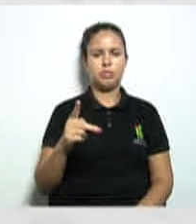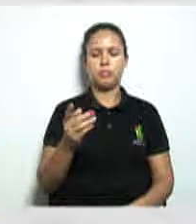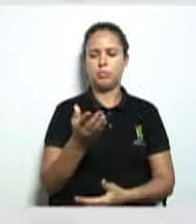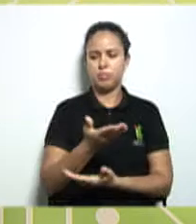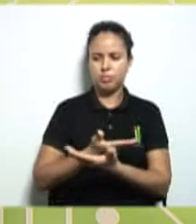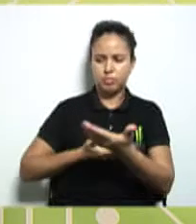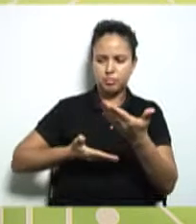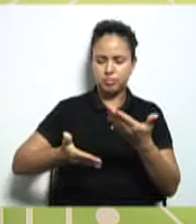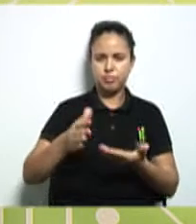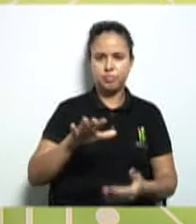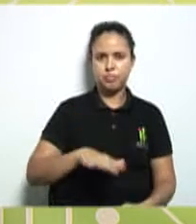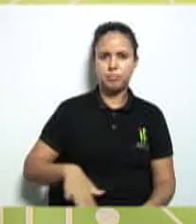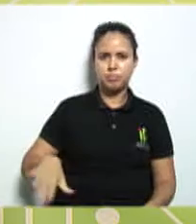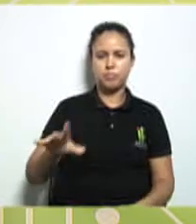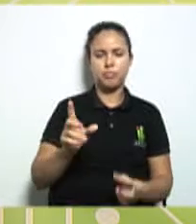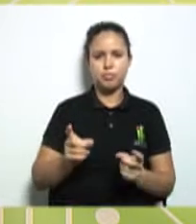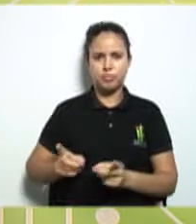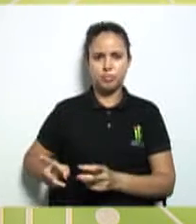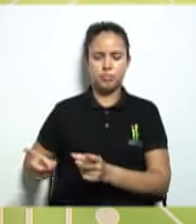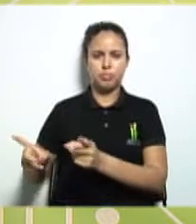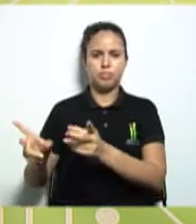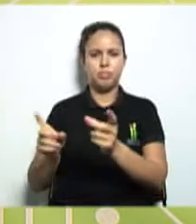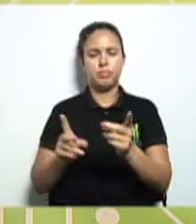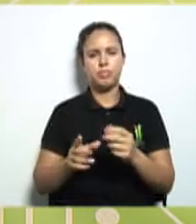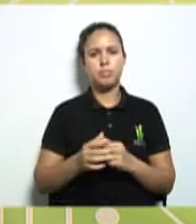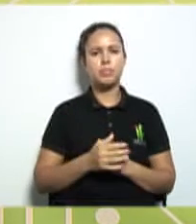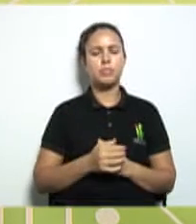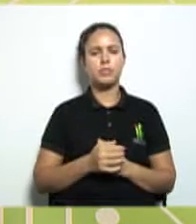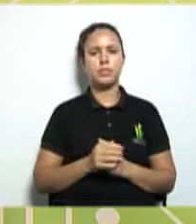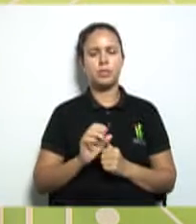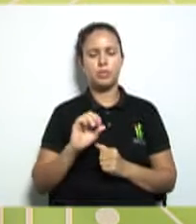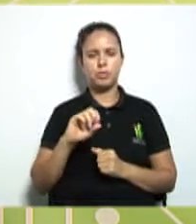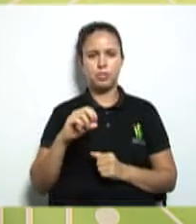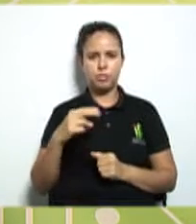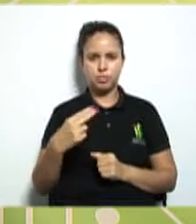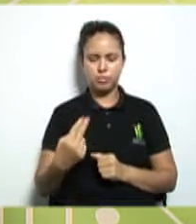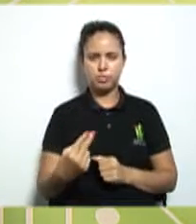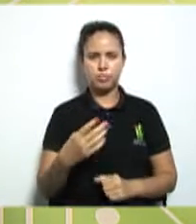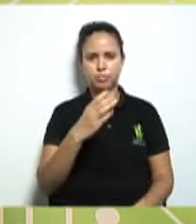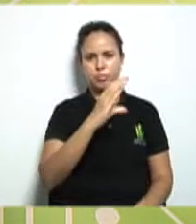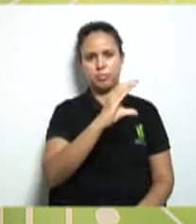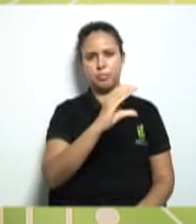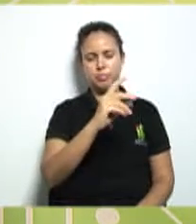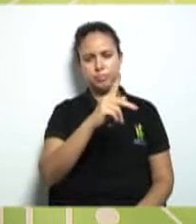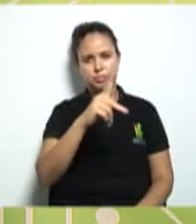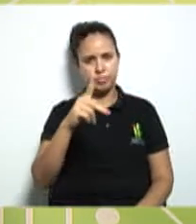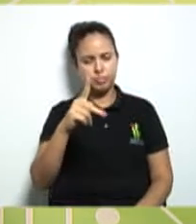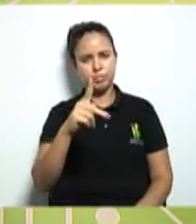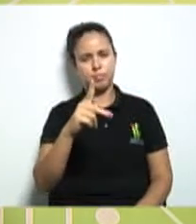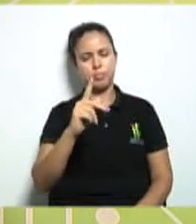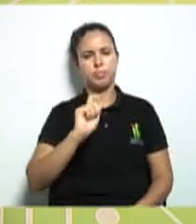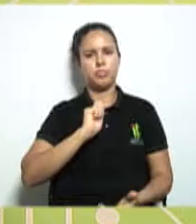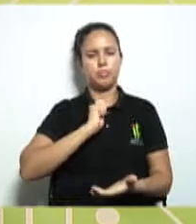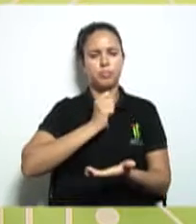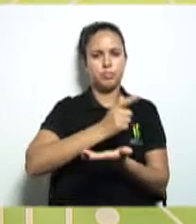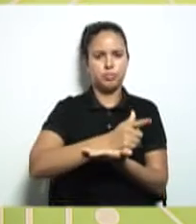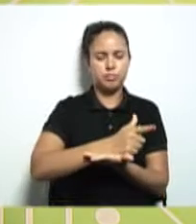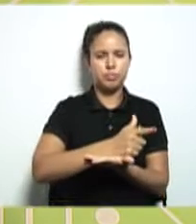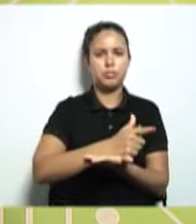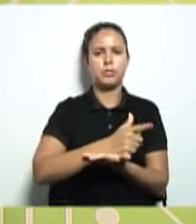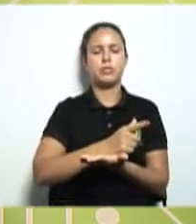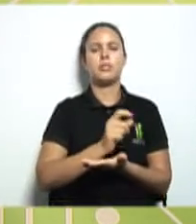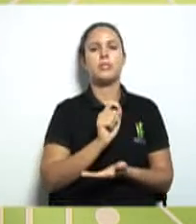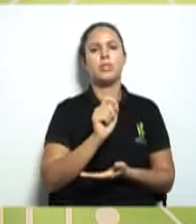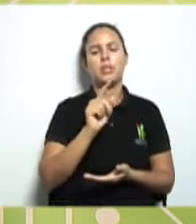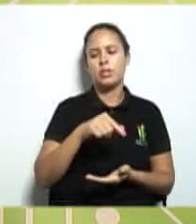com o mercado, ou seja, quando se trata de uma cooperativa de consumo, adquirindo